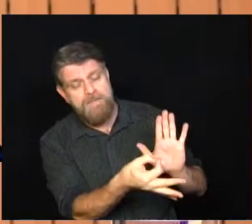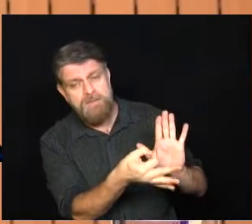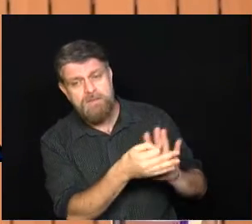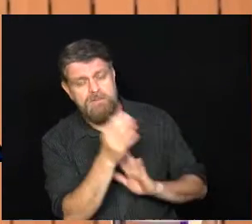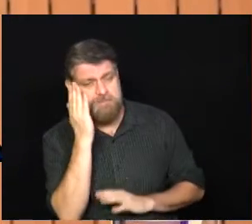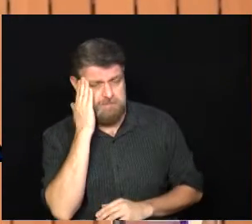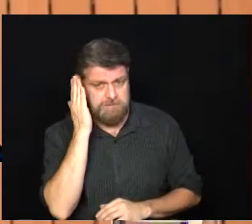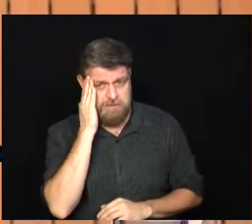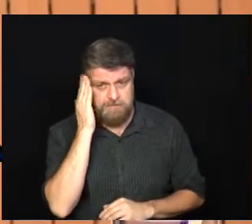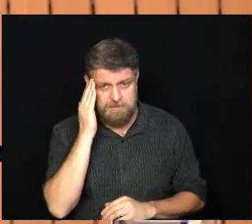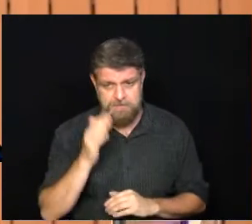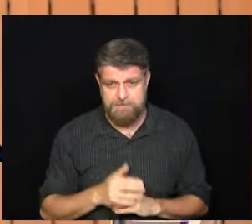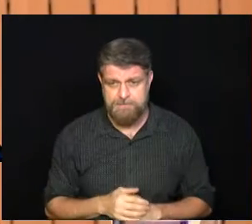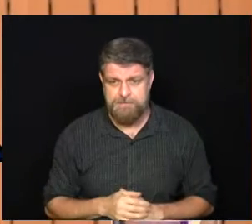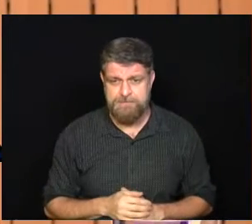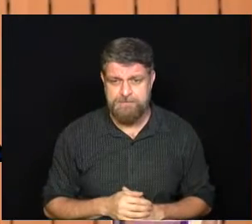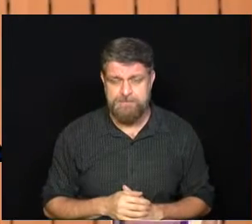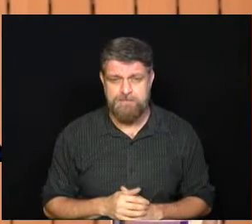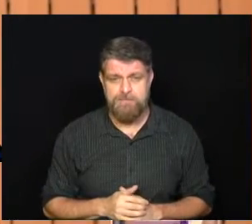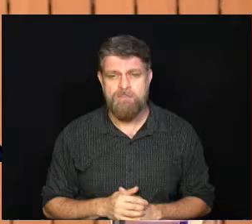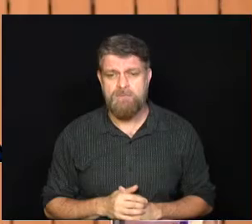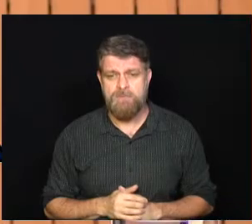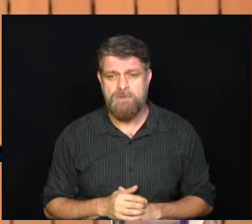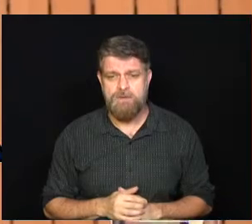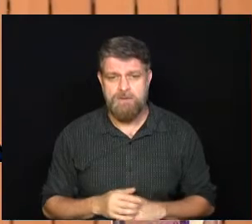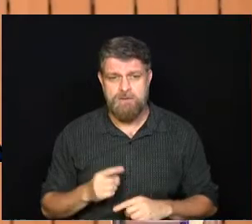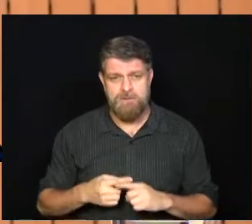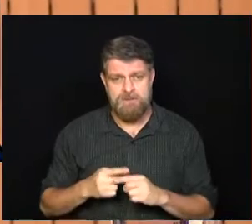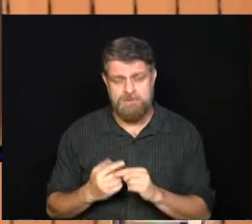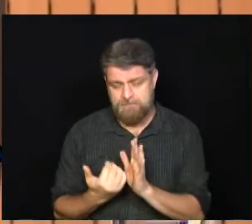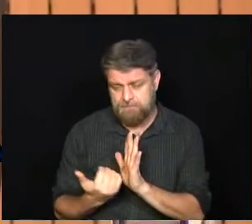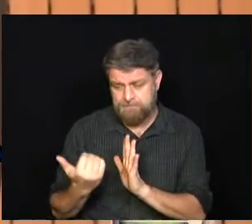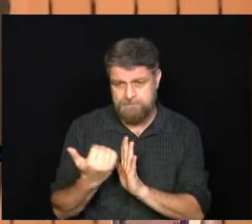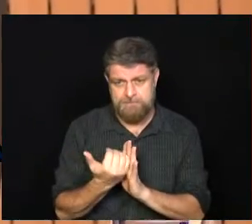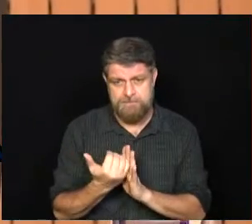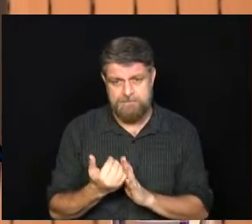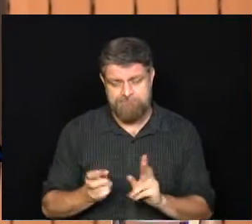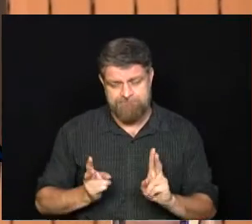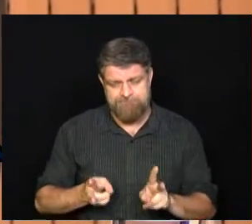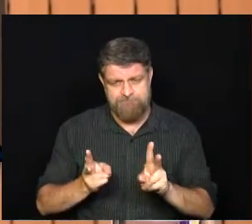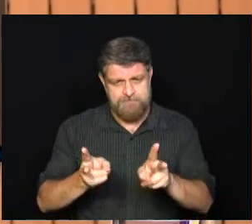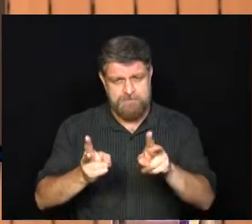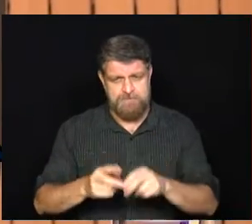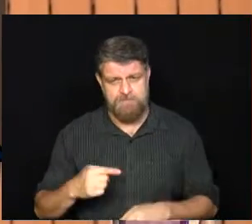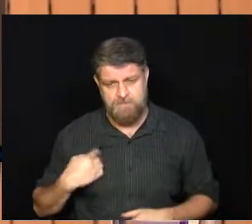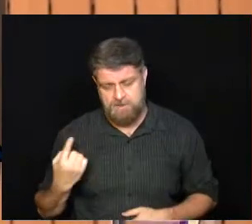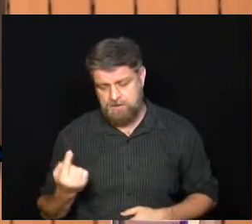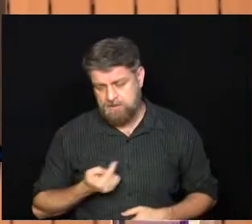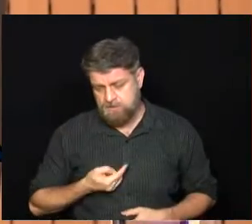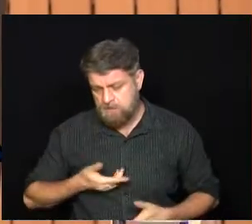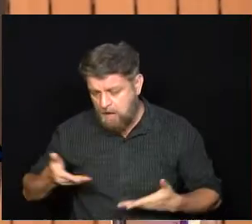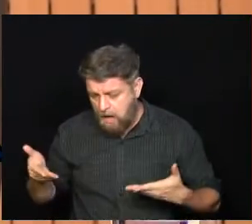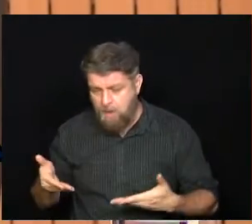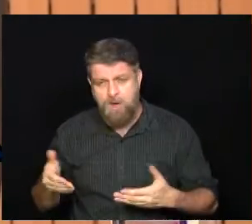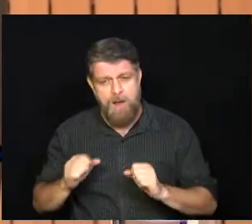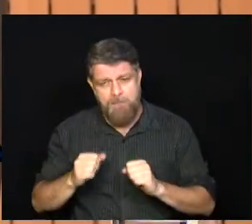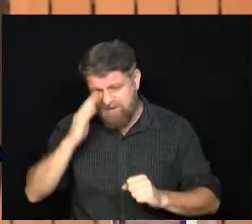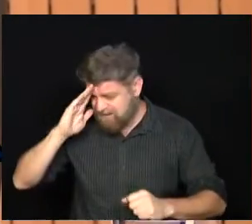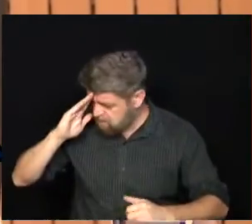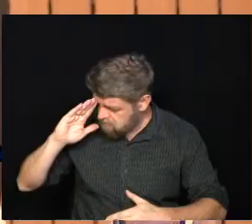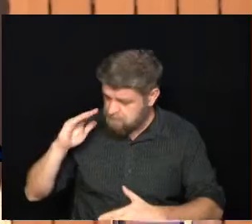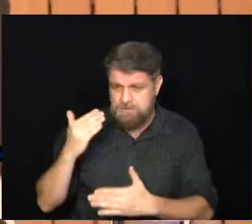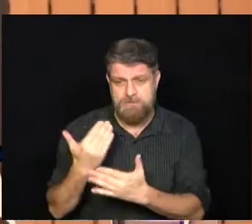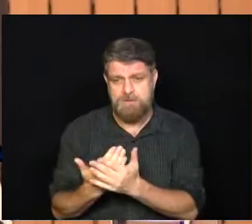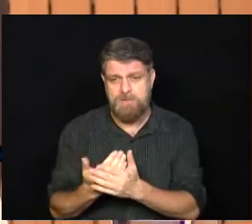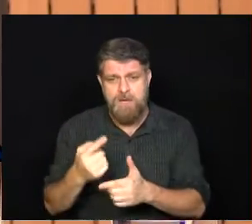sobre esse crescimento, se ele é vigoroso, se a gente, olha, a gente pode acreditar que não